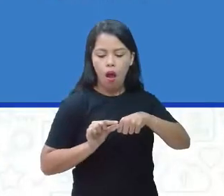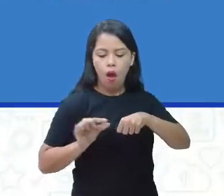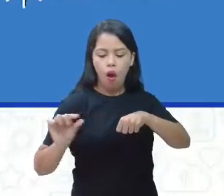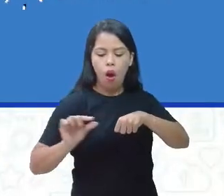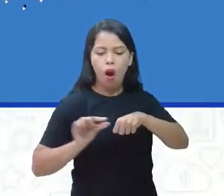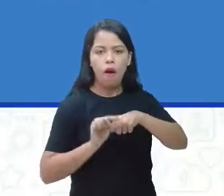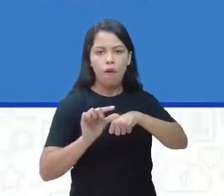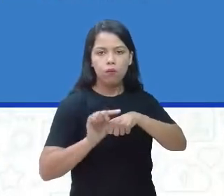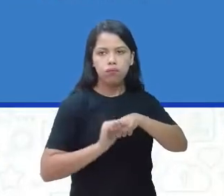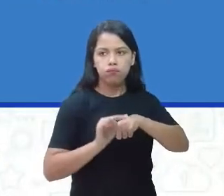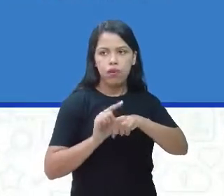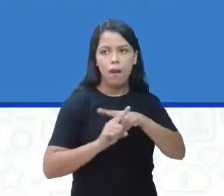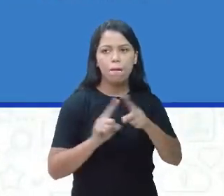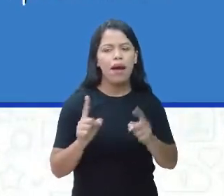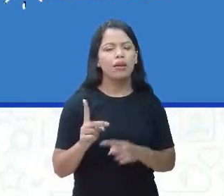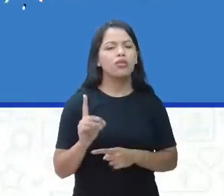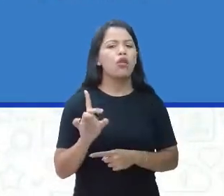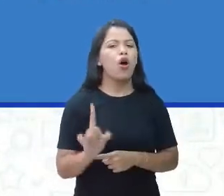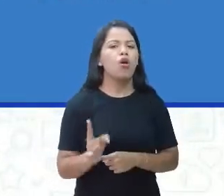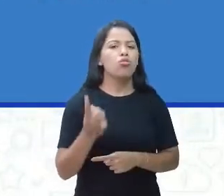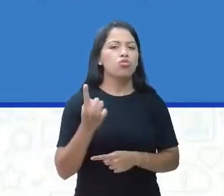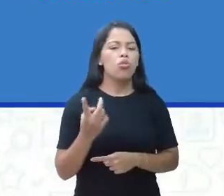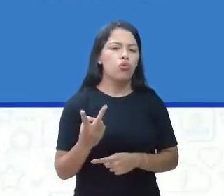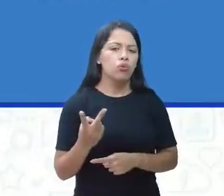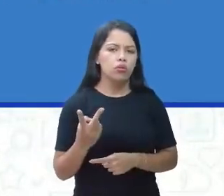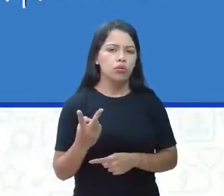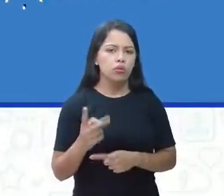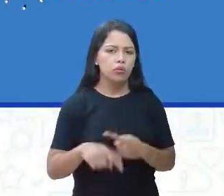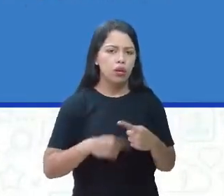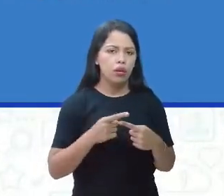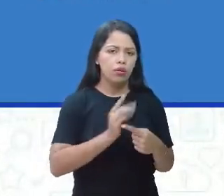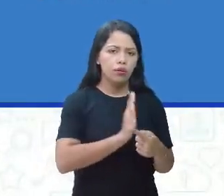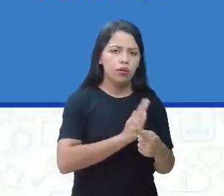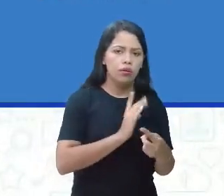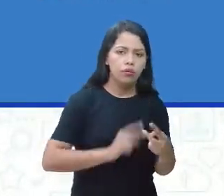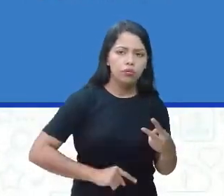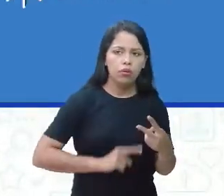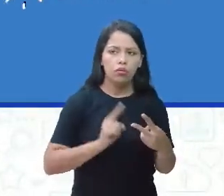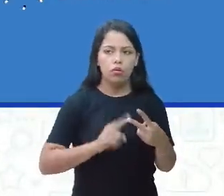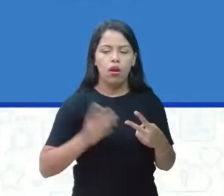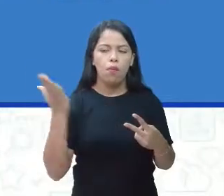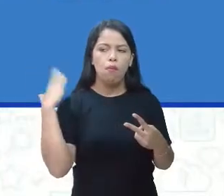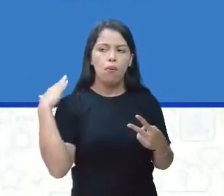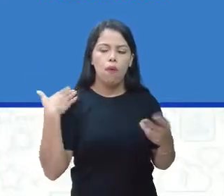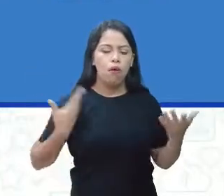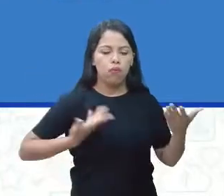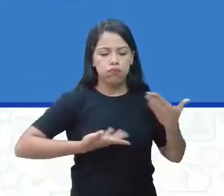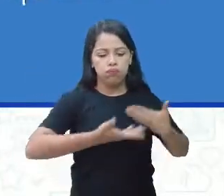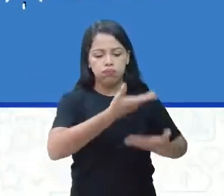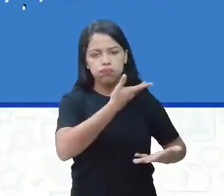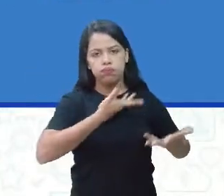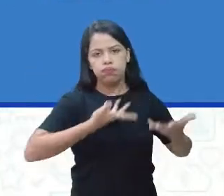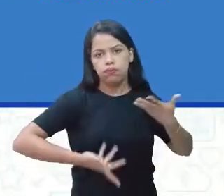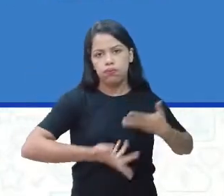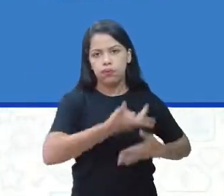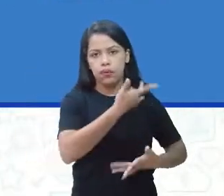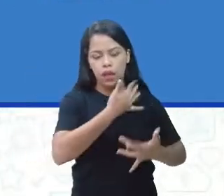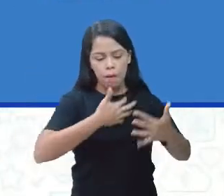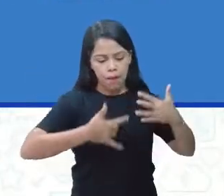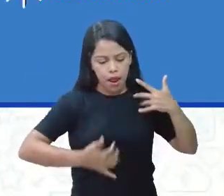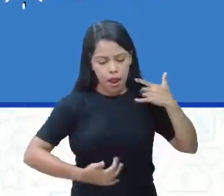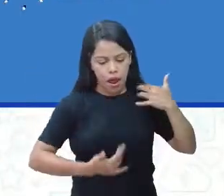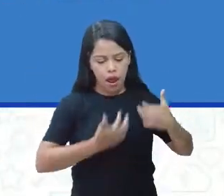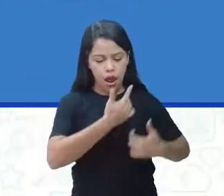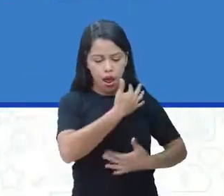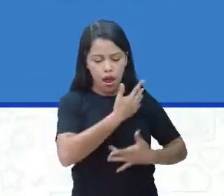pulmões, mas só 2 órgãos, por isso que pequena circulação. Então, o que é que acontece? Eu tenho o sangue que está saindo